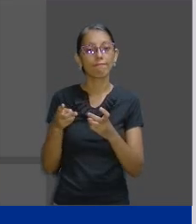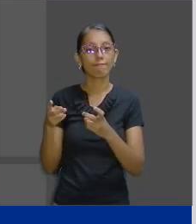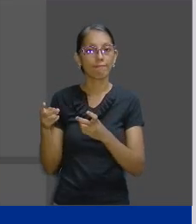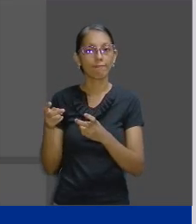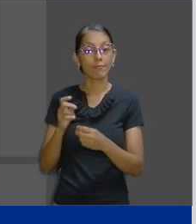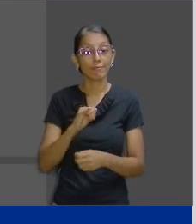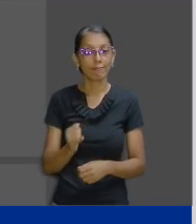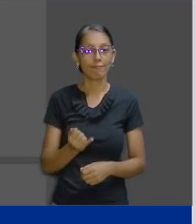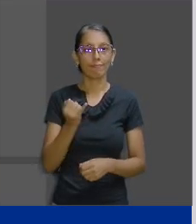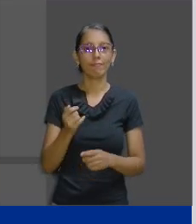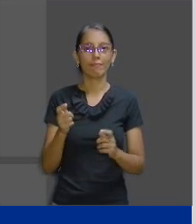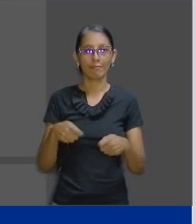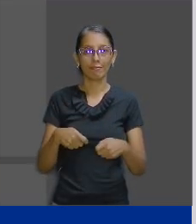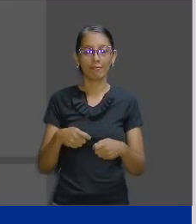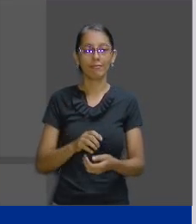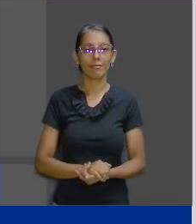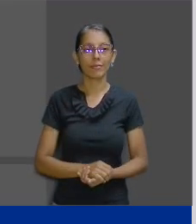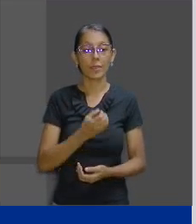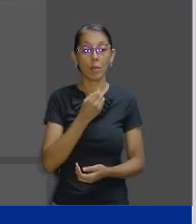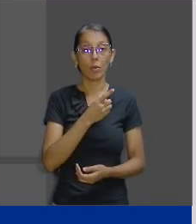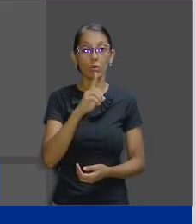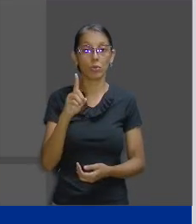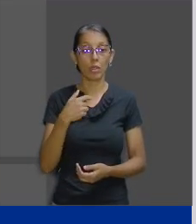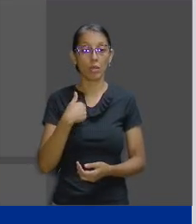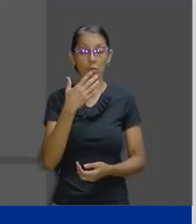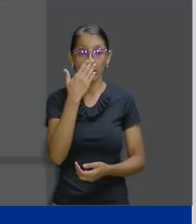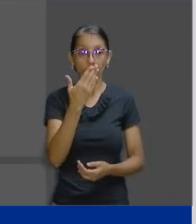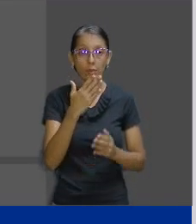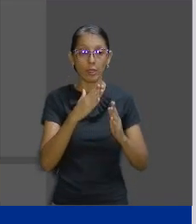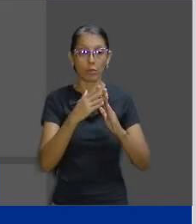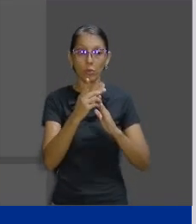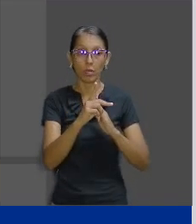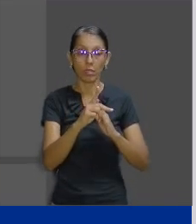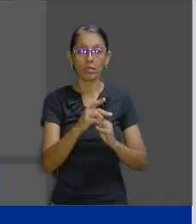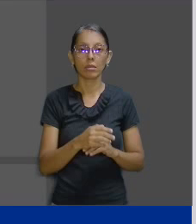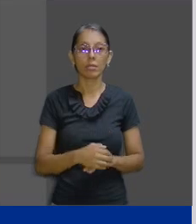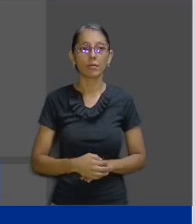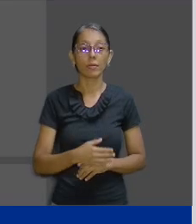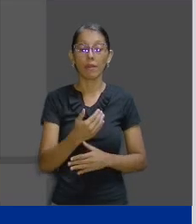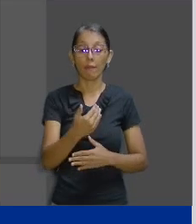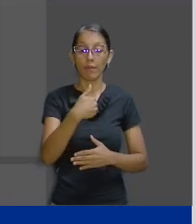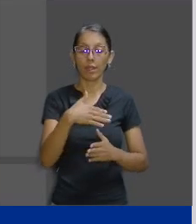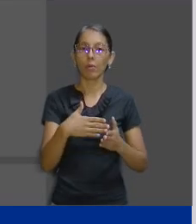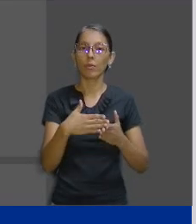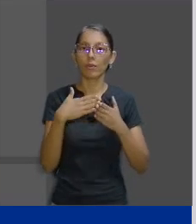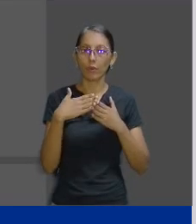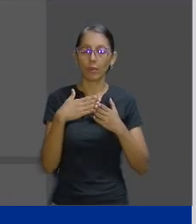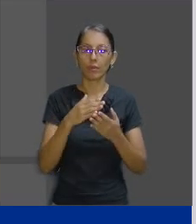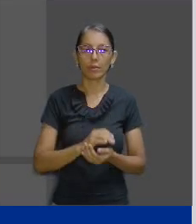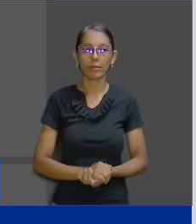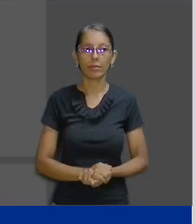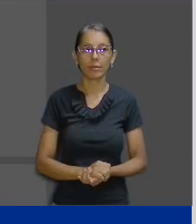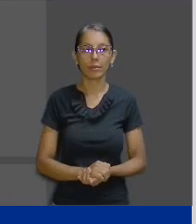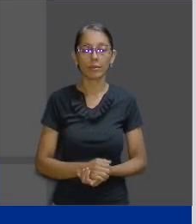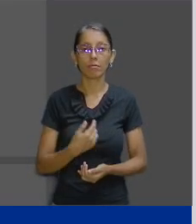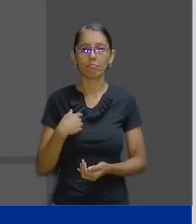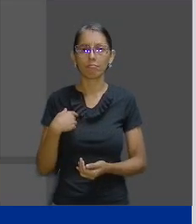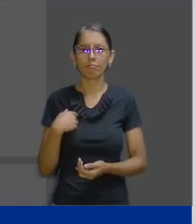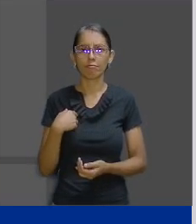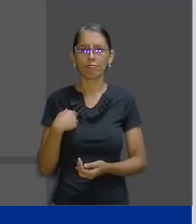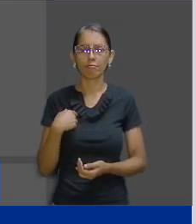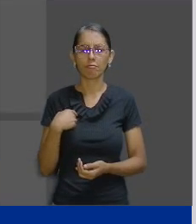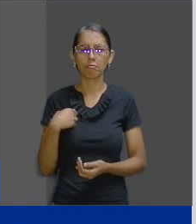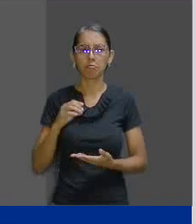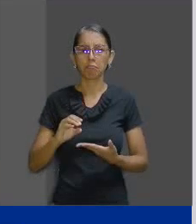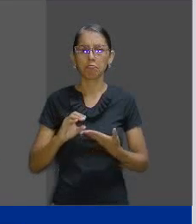vantagem. Bom dia, mano, eu estou aqui na frente da tua casa, vem aqui comigo, por favor. Mano, eu entreguei para o teu irmão. O que foi